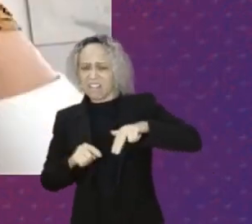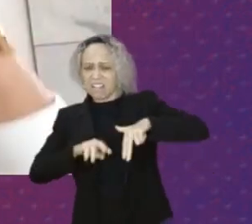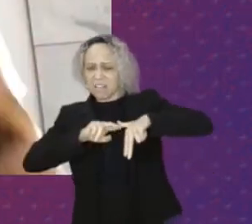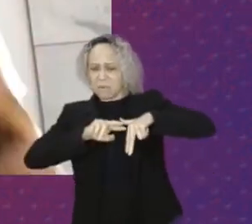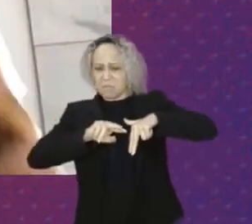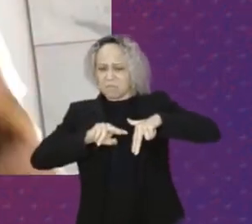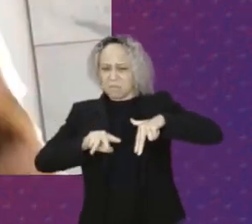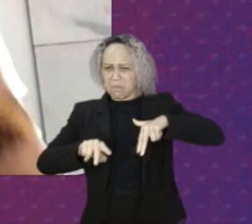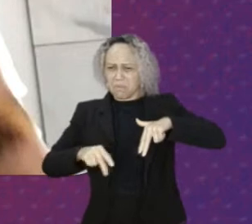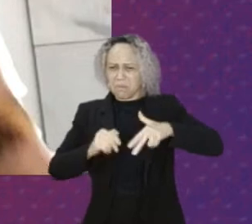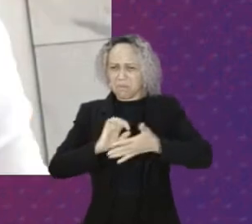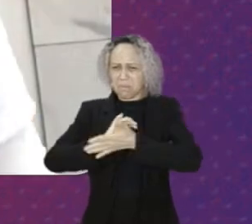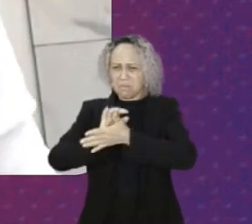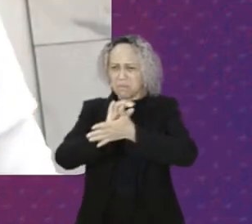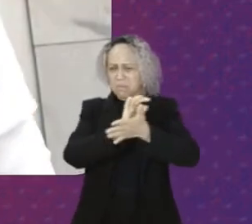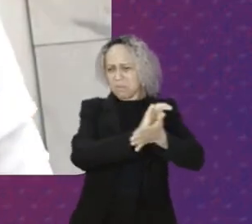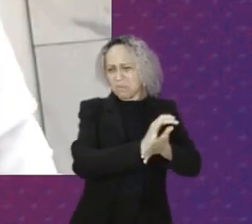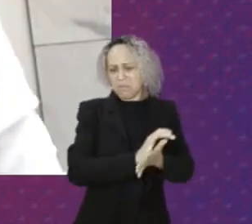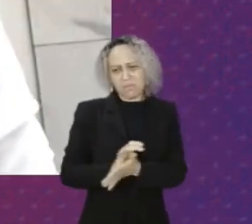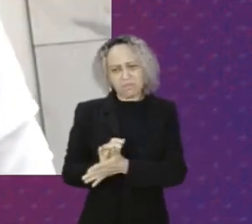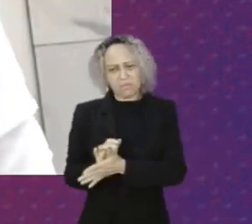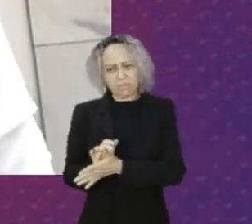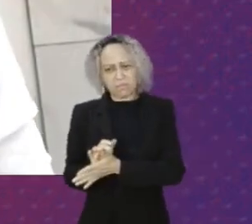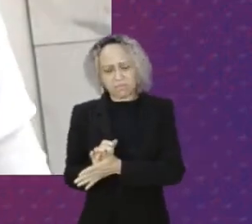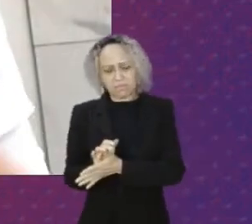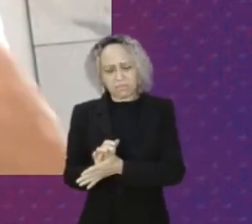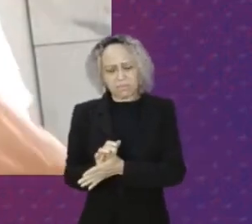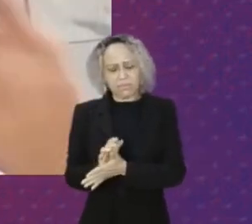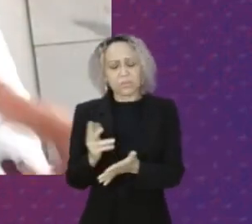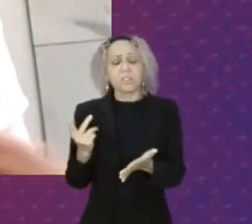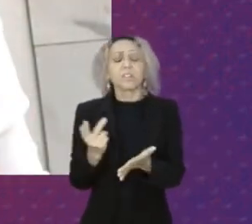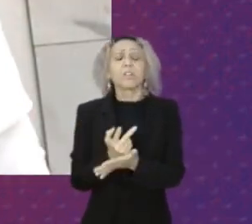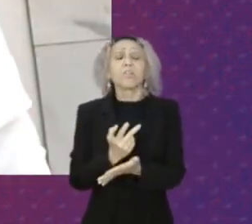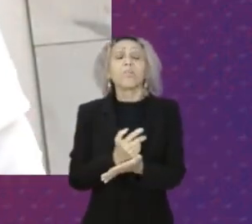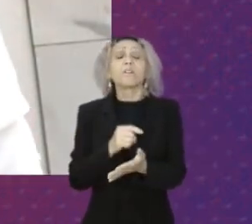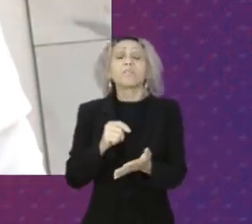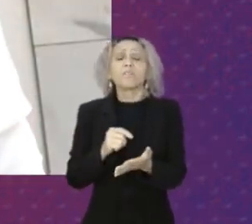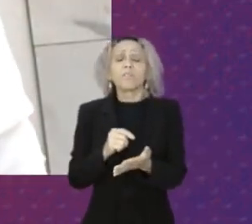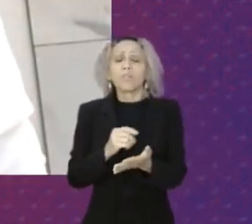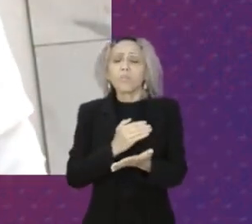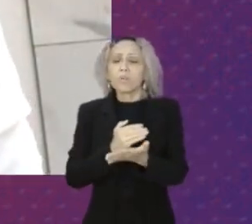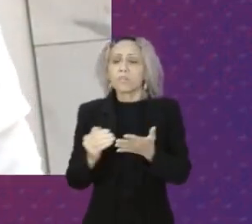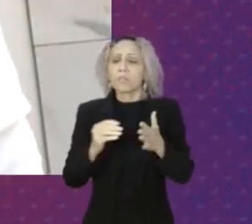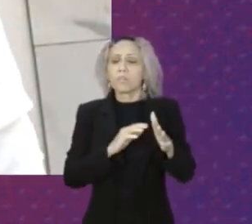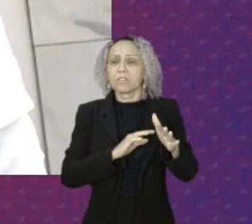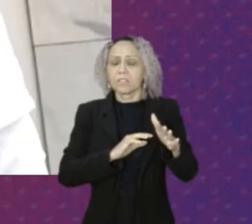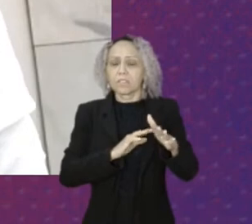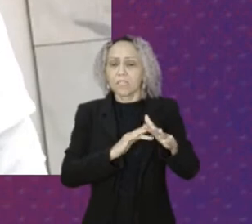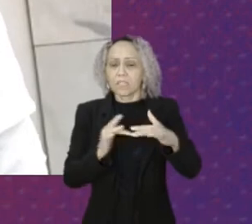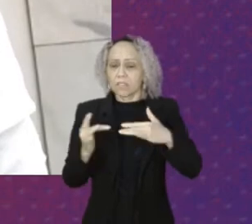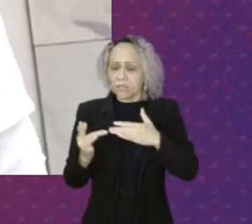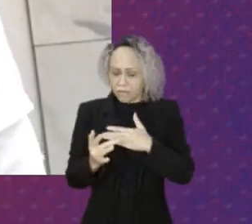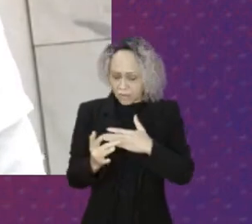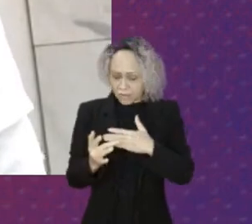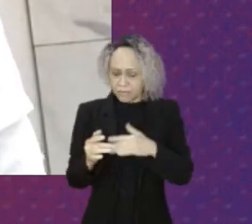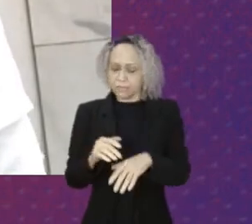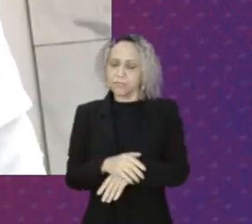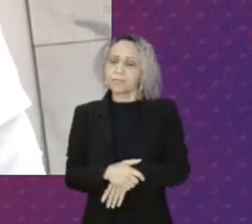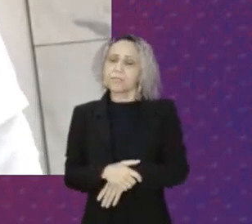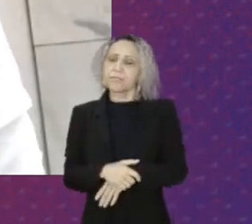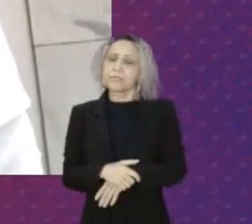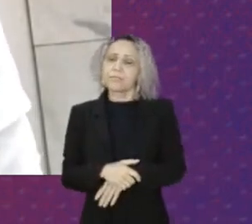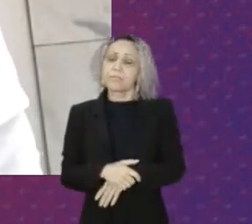criada e que tem uma atuação fortíssima em redes sociais, que é para começar mesmo uma sensibilização. E eu acho